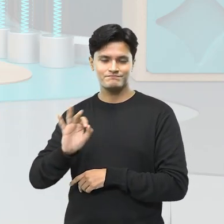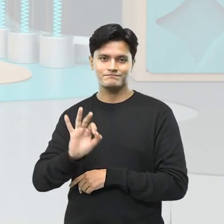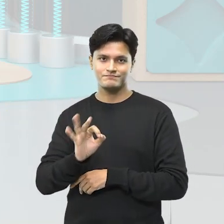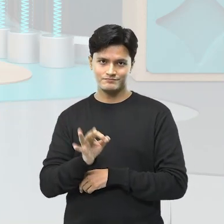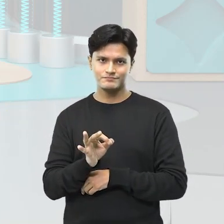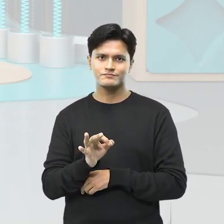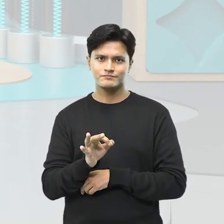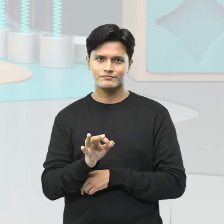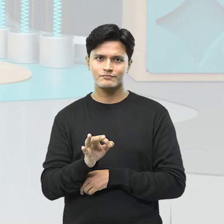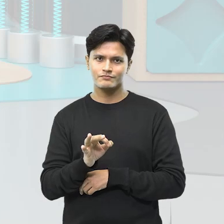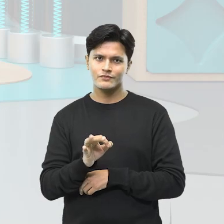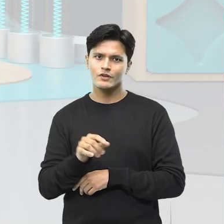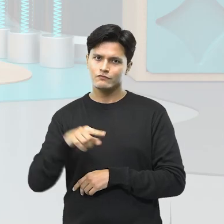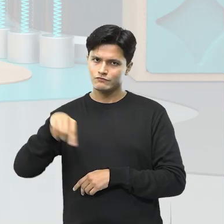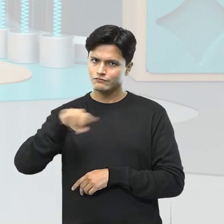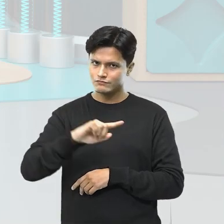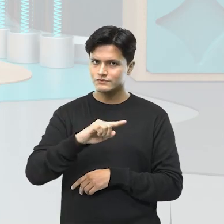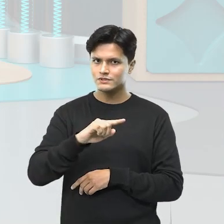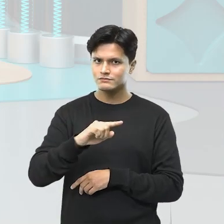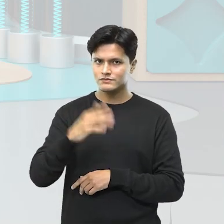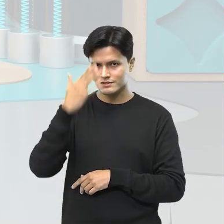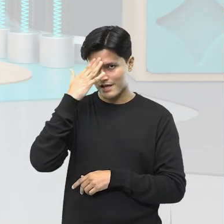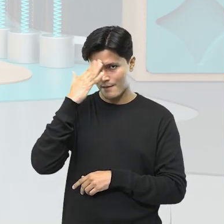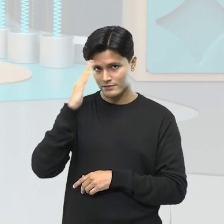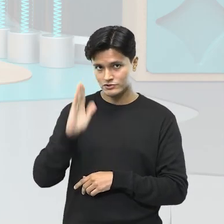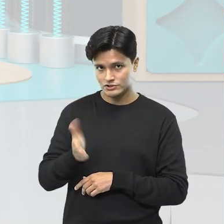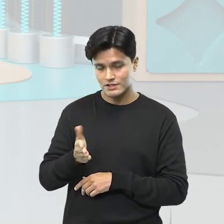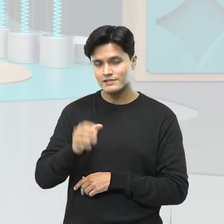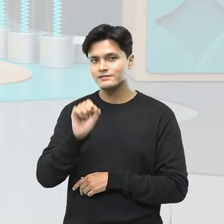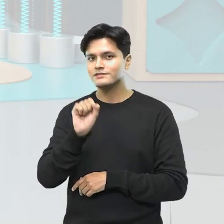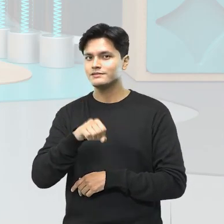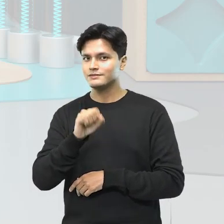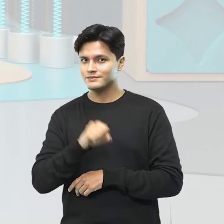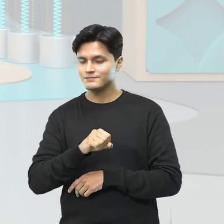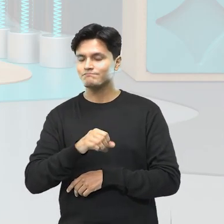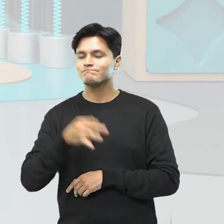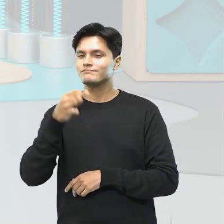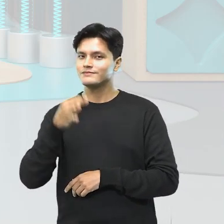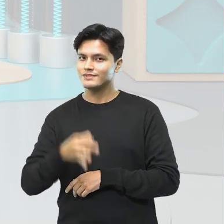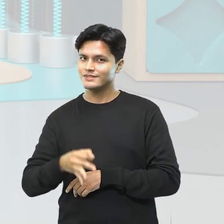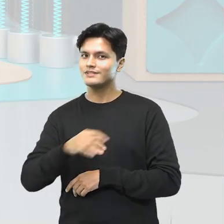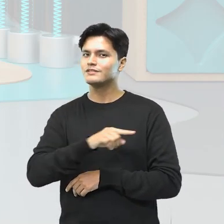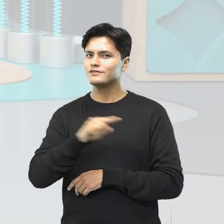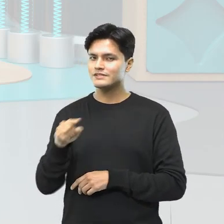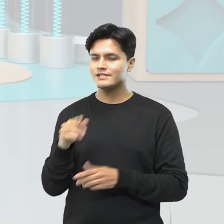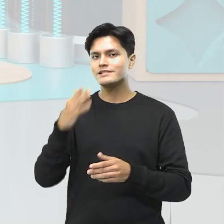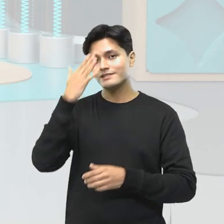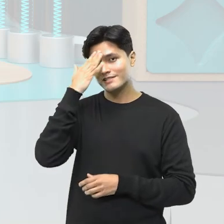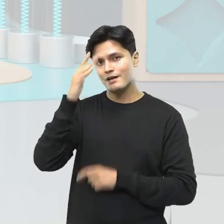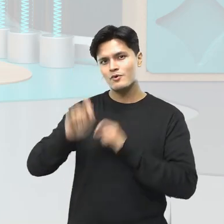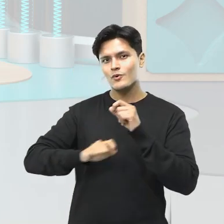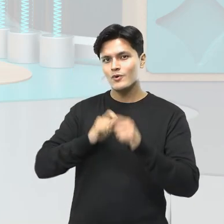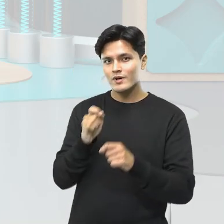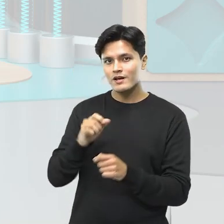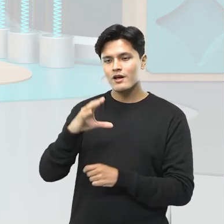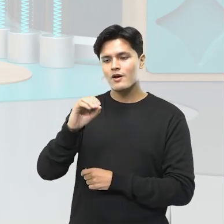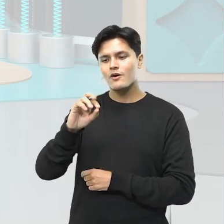Nordeste. E aí, ajudou essa dica? Já sabem? Sim, com certeza você já sabe que eu estou falando do quê?